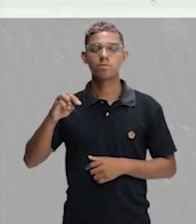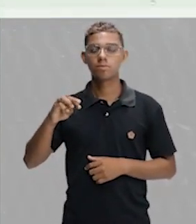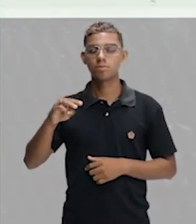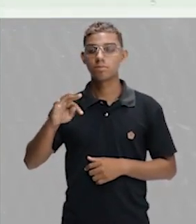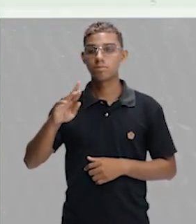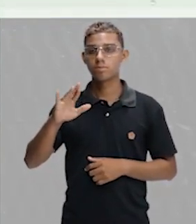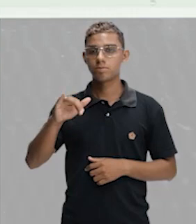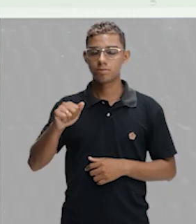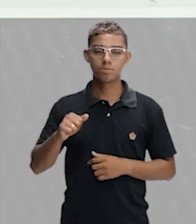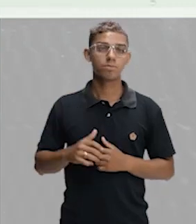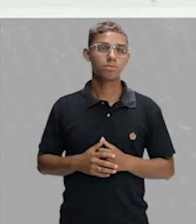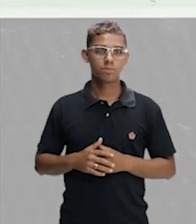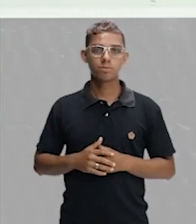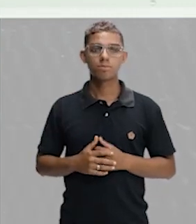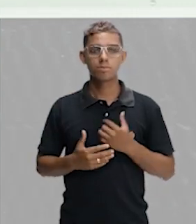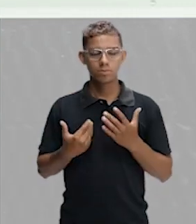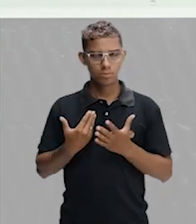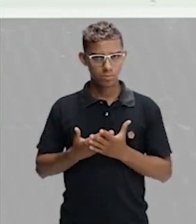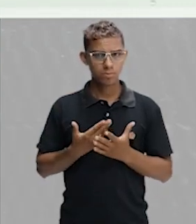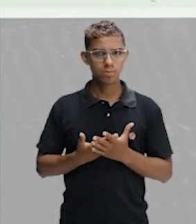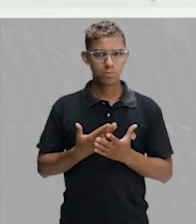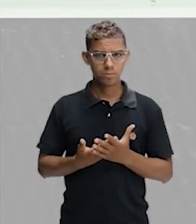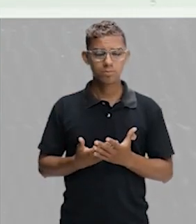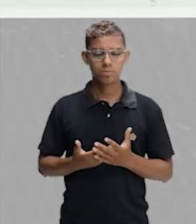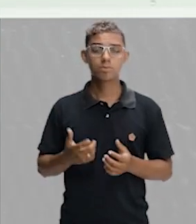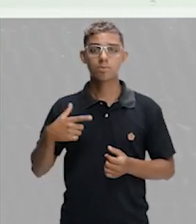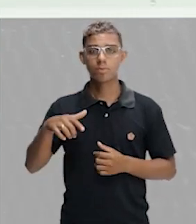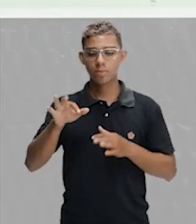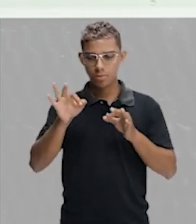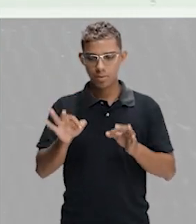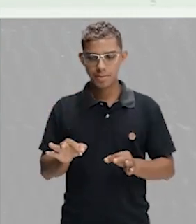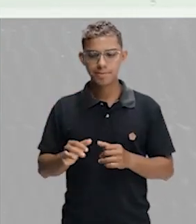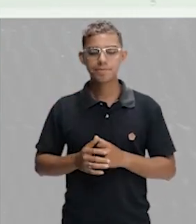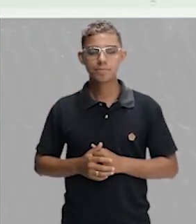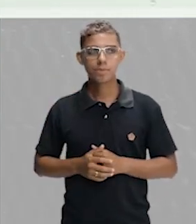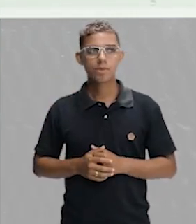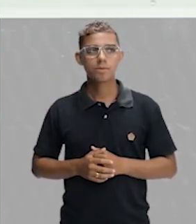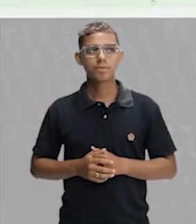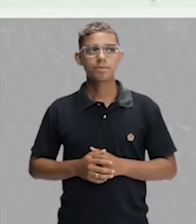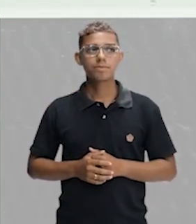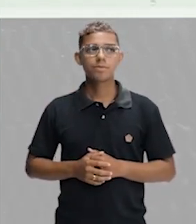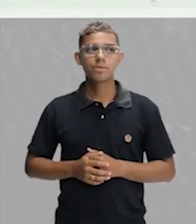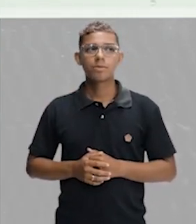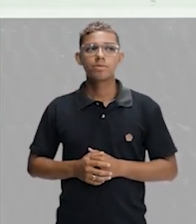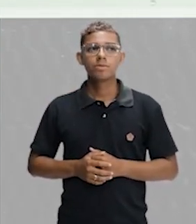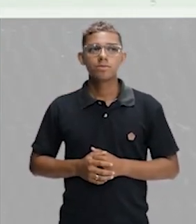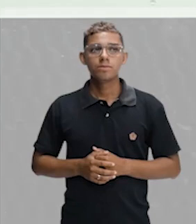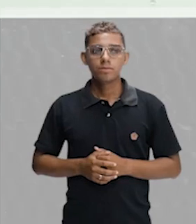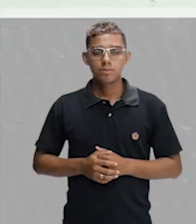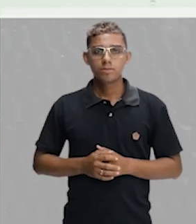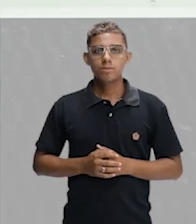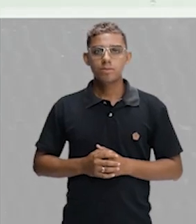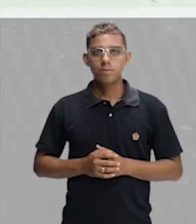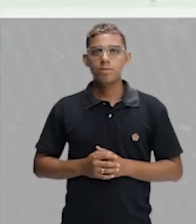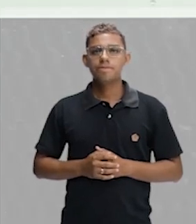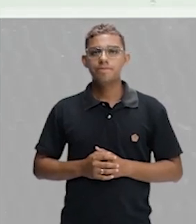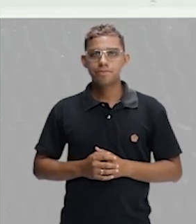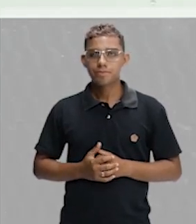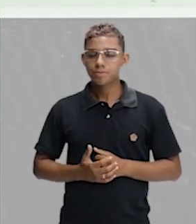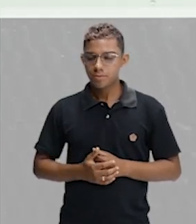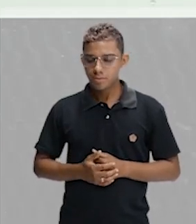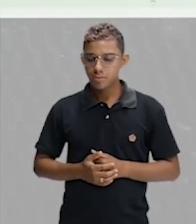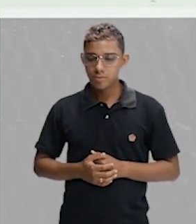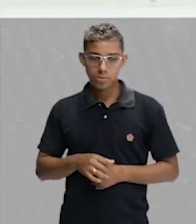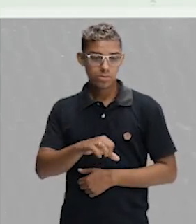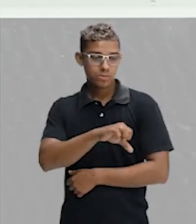é a tangente de 30 estudaram bastante trigonometria na segunda série né Desde o ano na verdade a gente estuda um pouco de